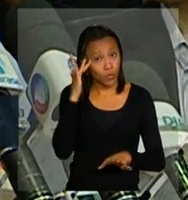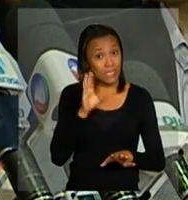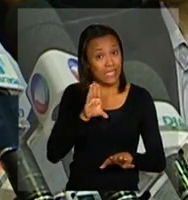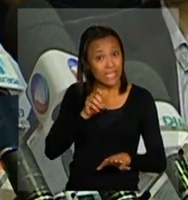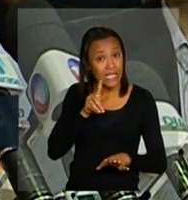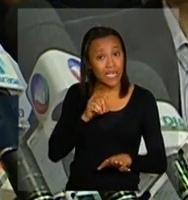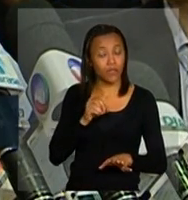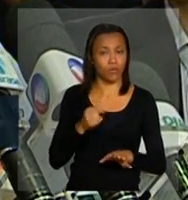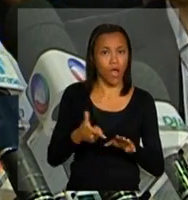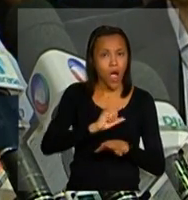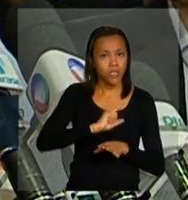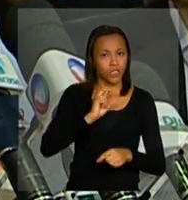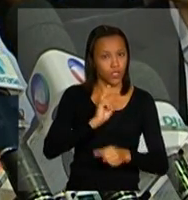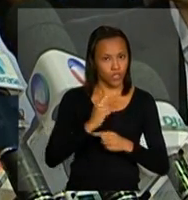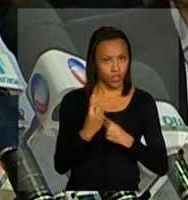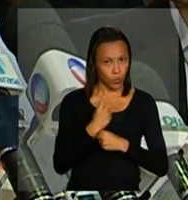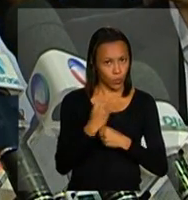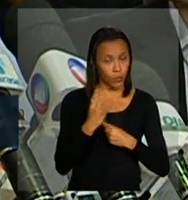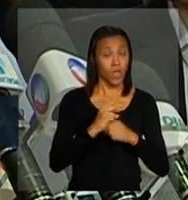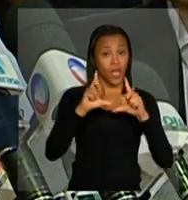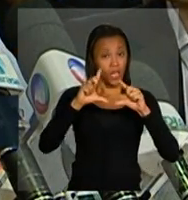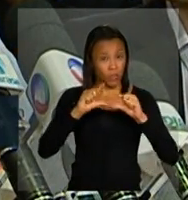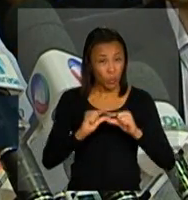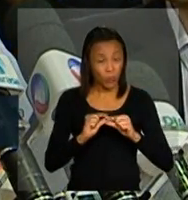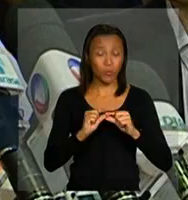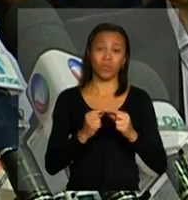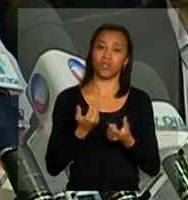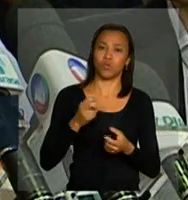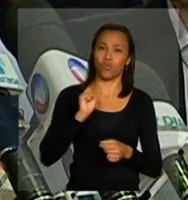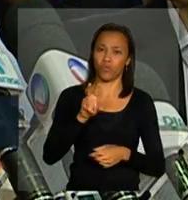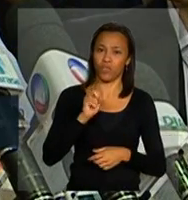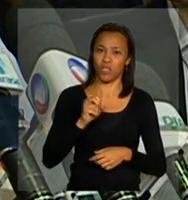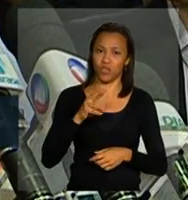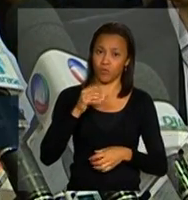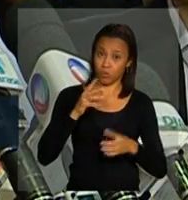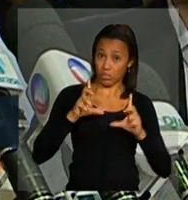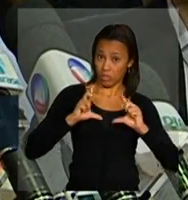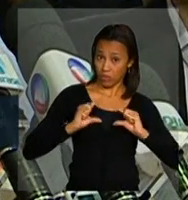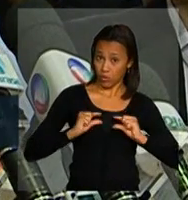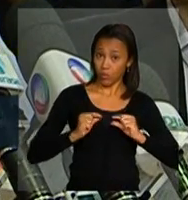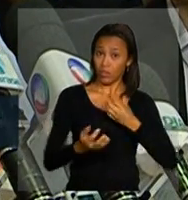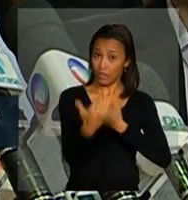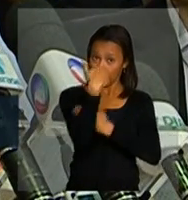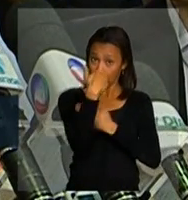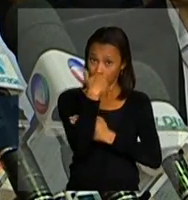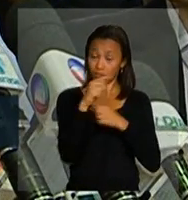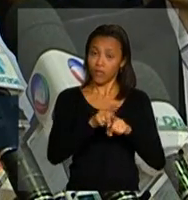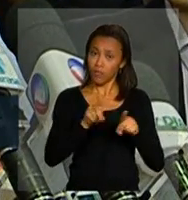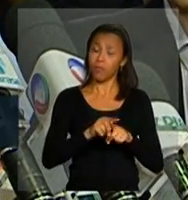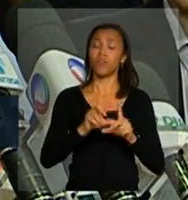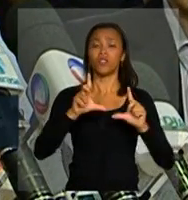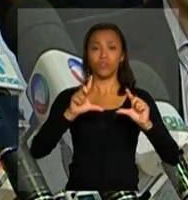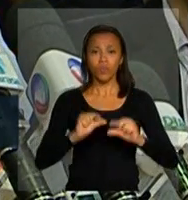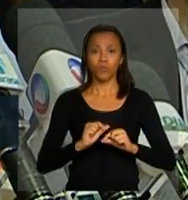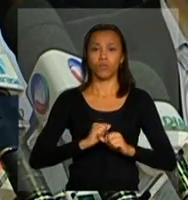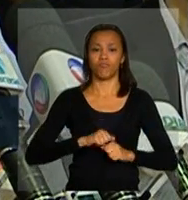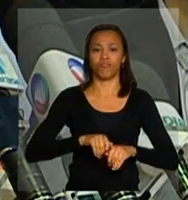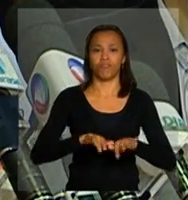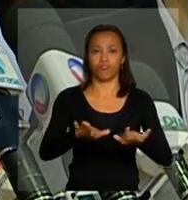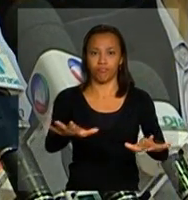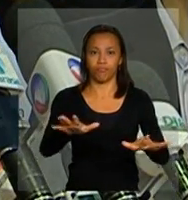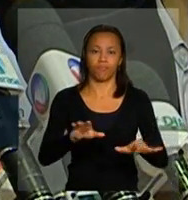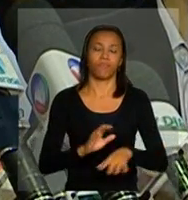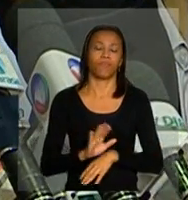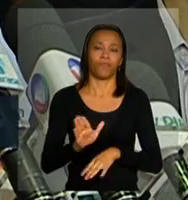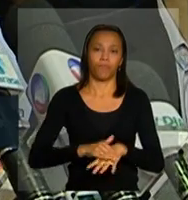você reduz a presença do vírus no corpo da pessoa e com isso reduz o risco de transmissão. Hoje o Brasil, quando a gente